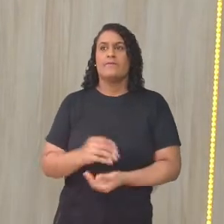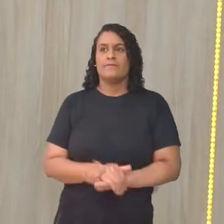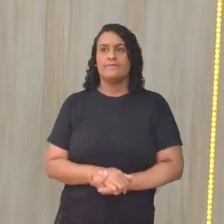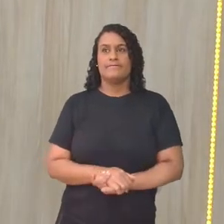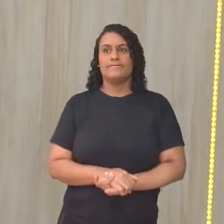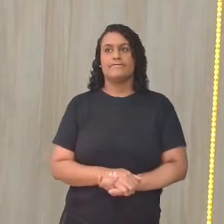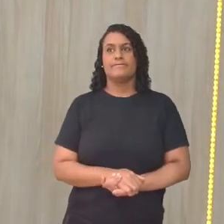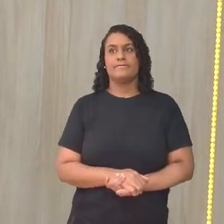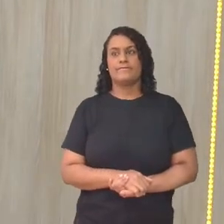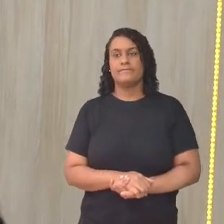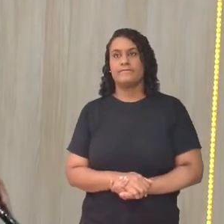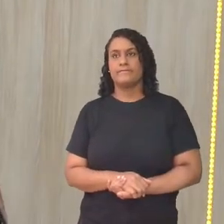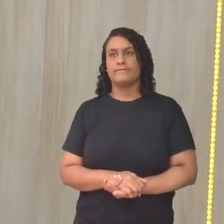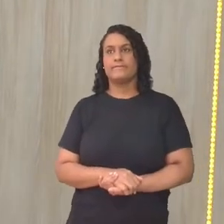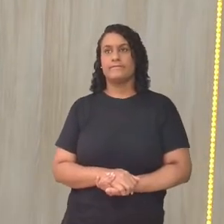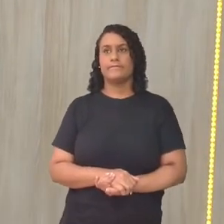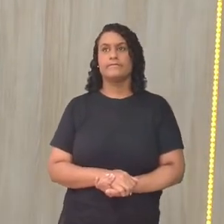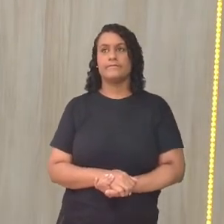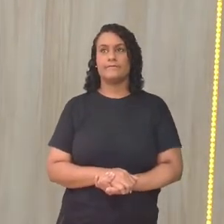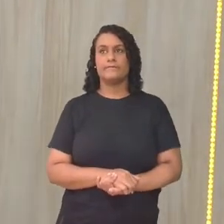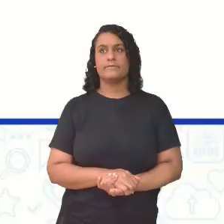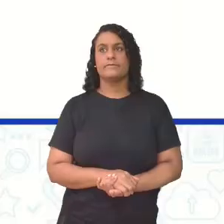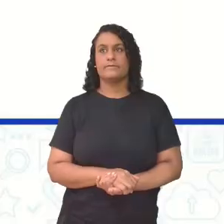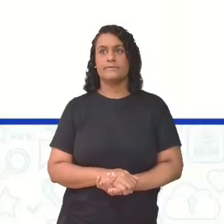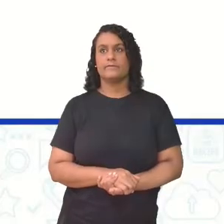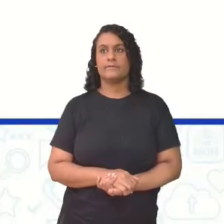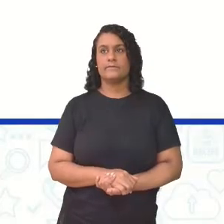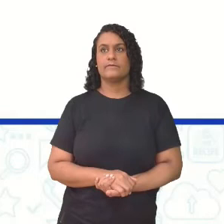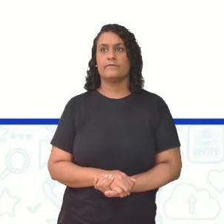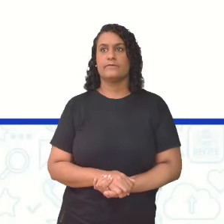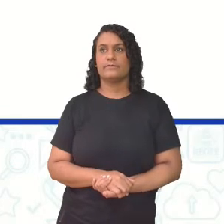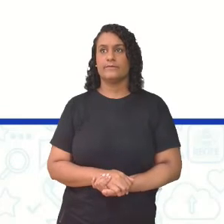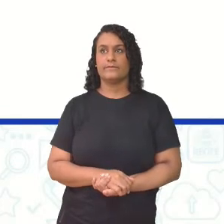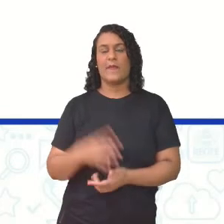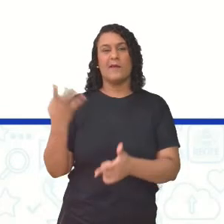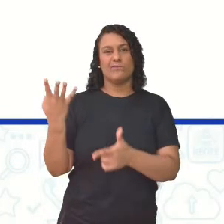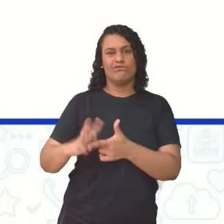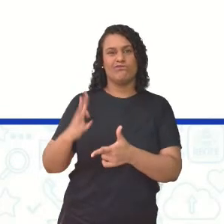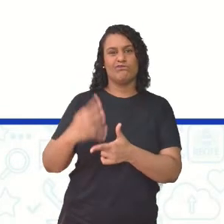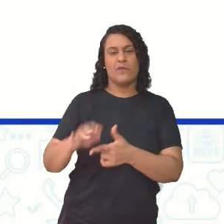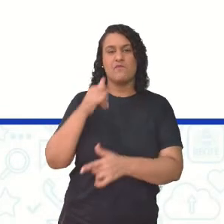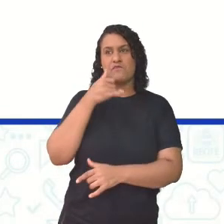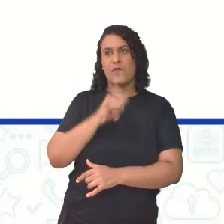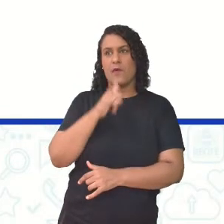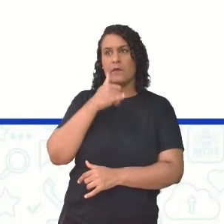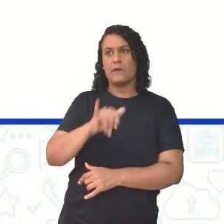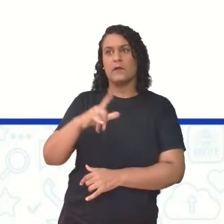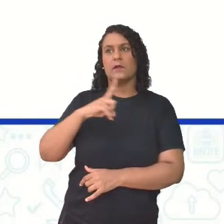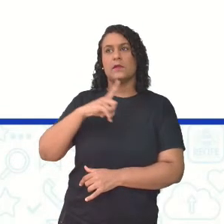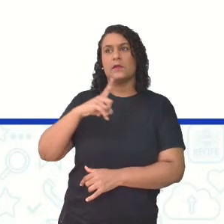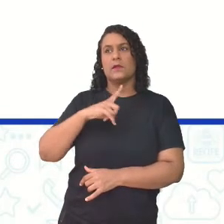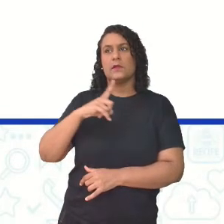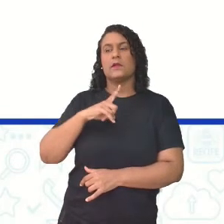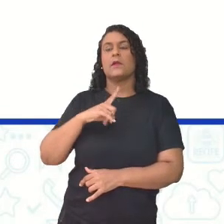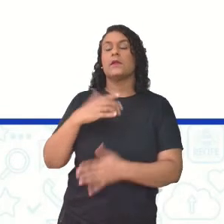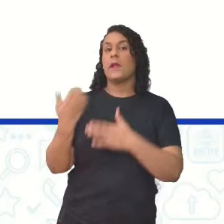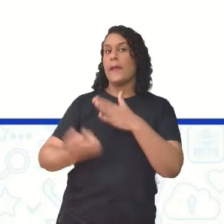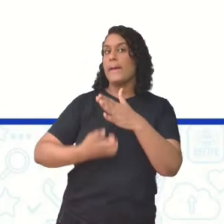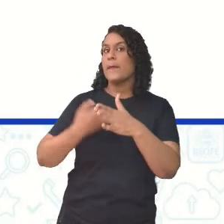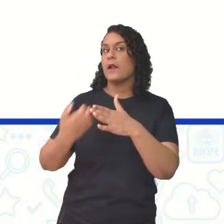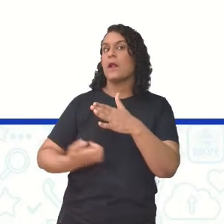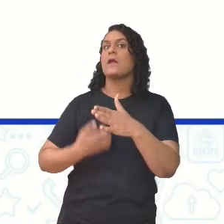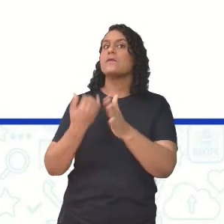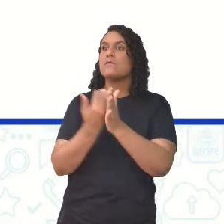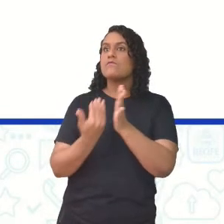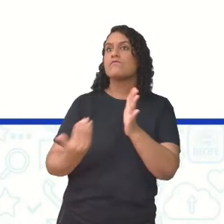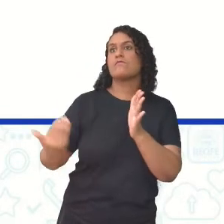montar? Coloca a tela cheia aí, para os meninos lerem com a gente aqui. Ó, a crise energética tem levado as médias e grandes empresas